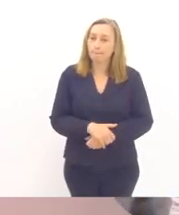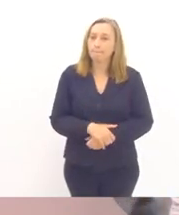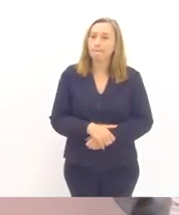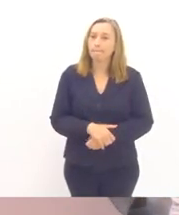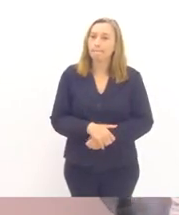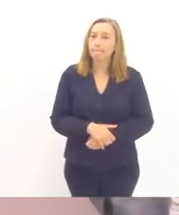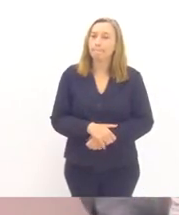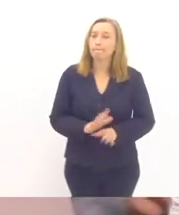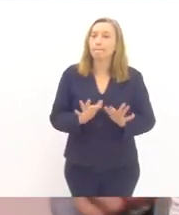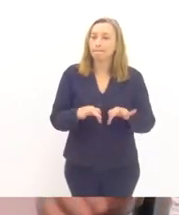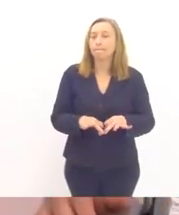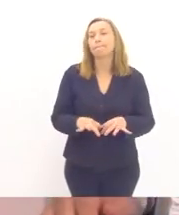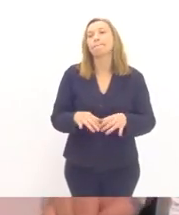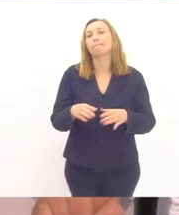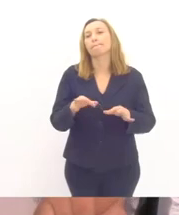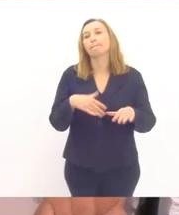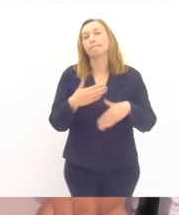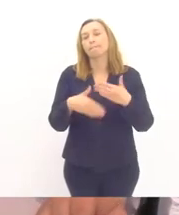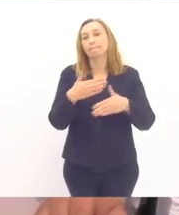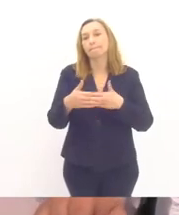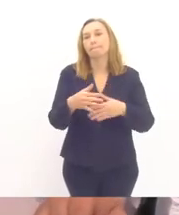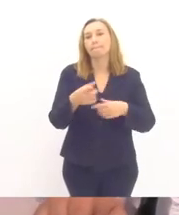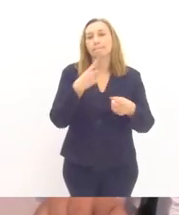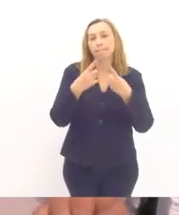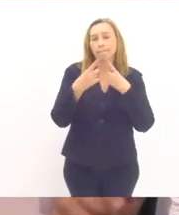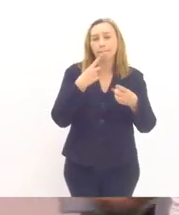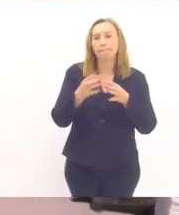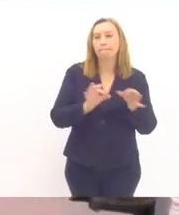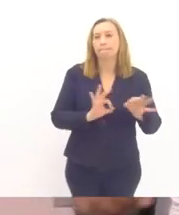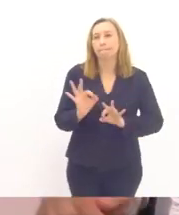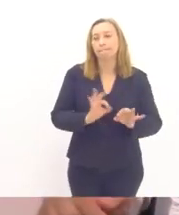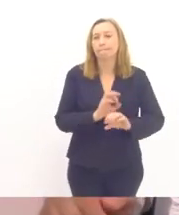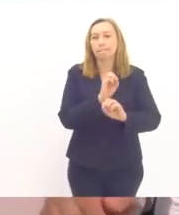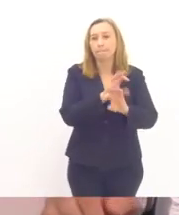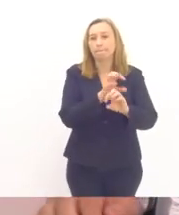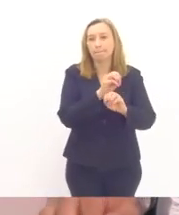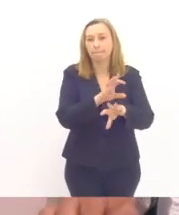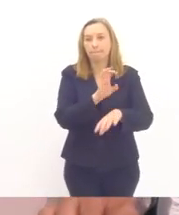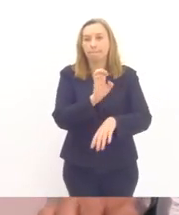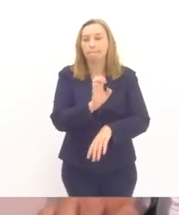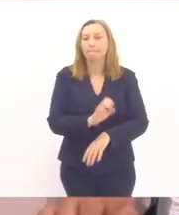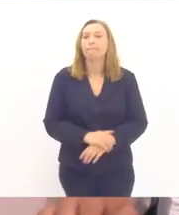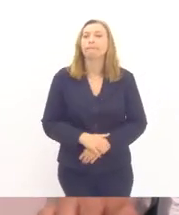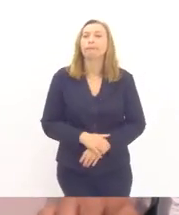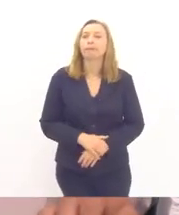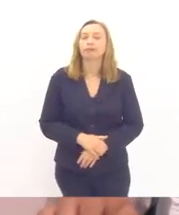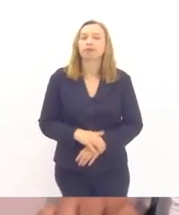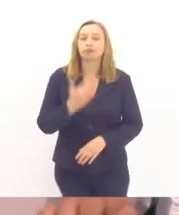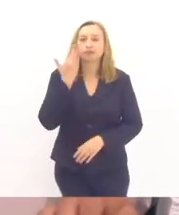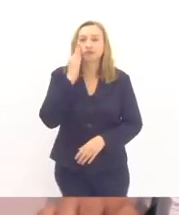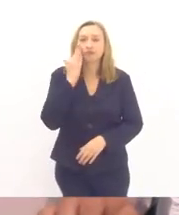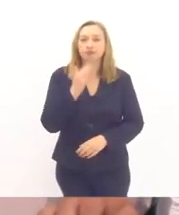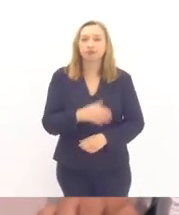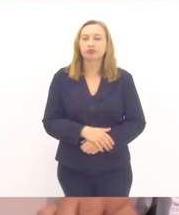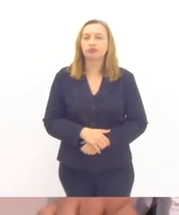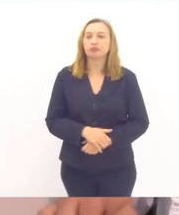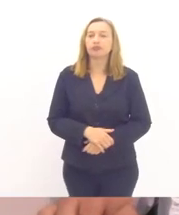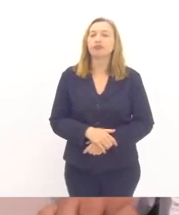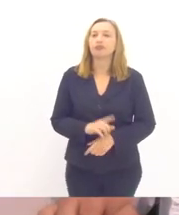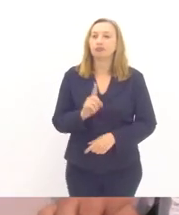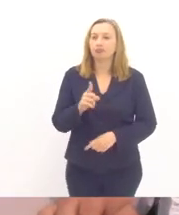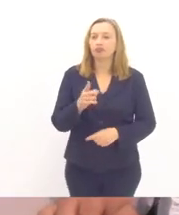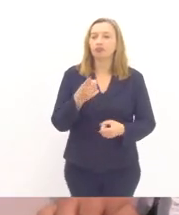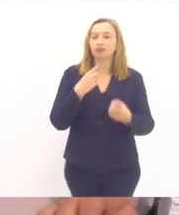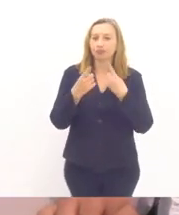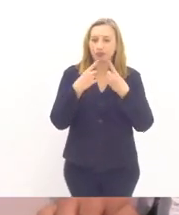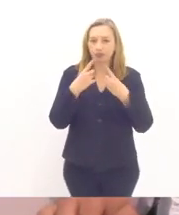concluindo o processo de discussão e aprovação do nosso Plano Estadual de Educação. E a gente entende que esse debate que a